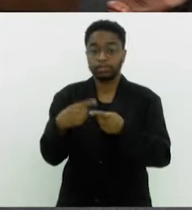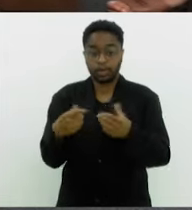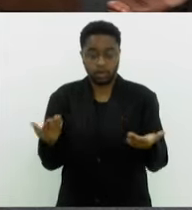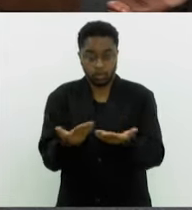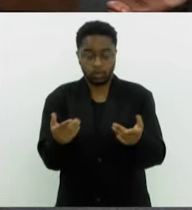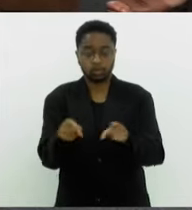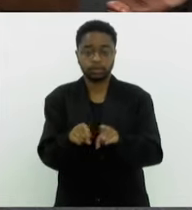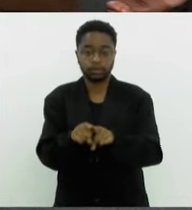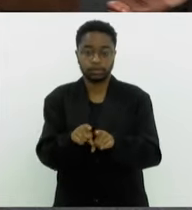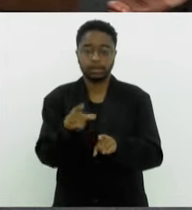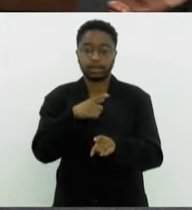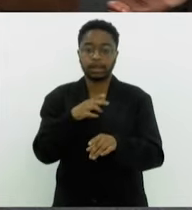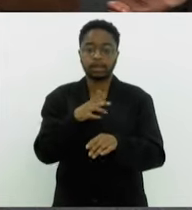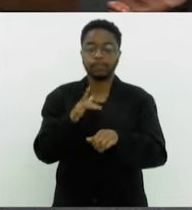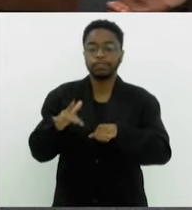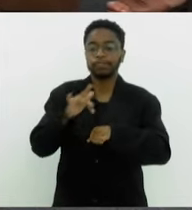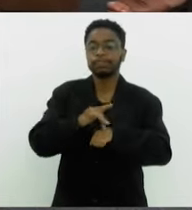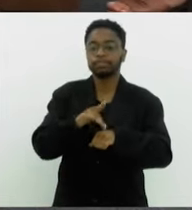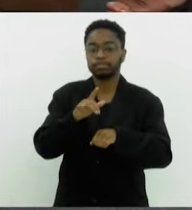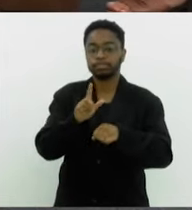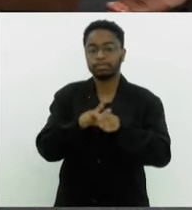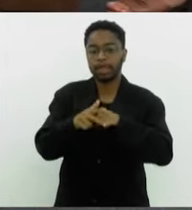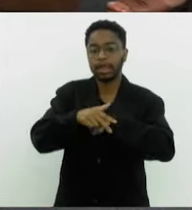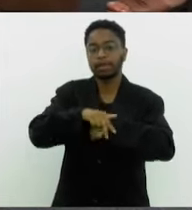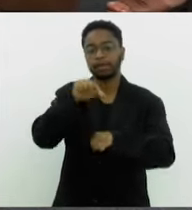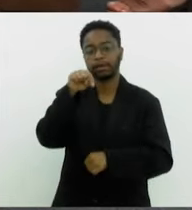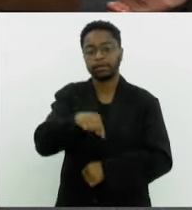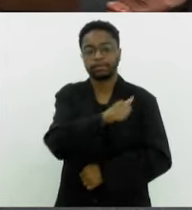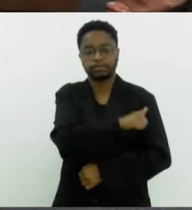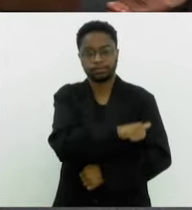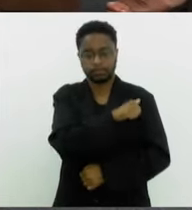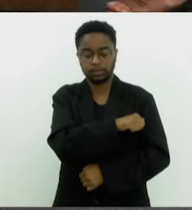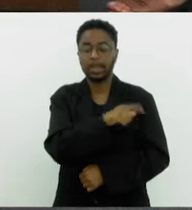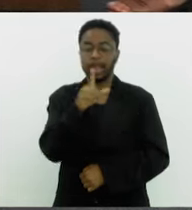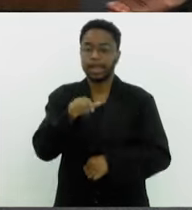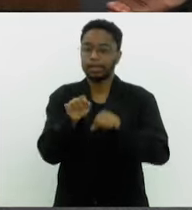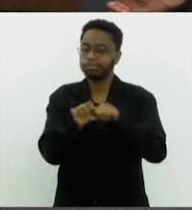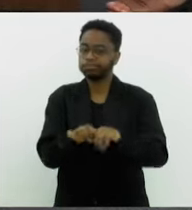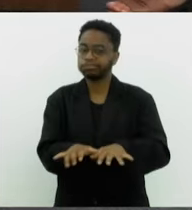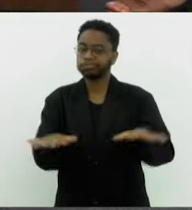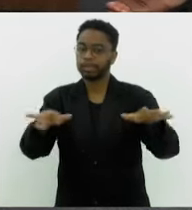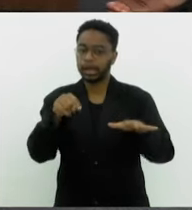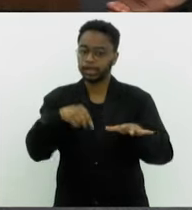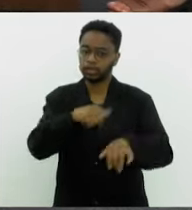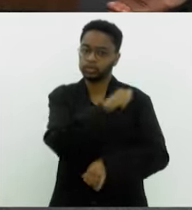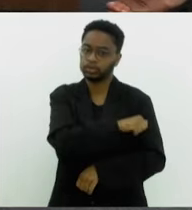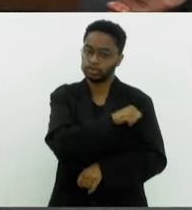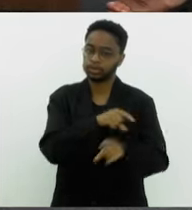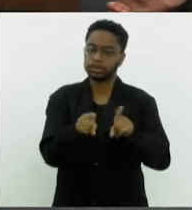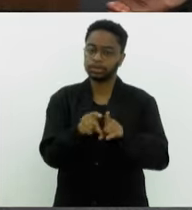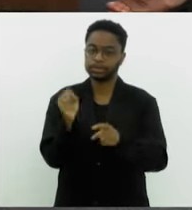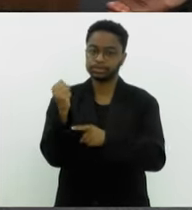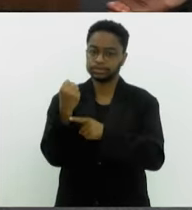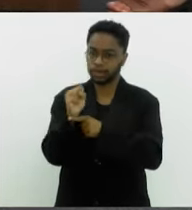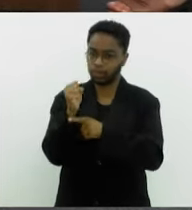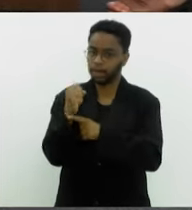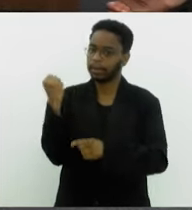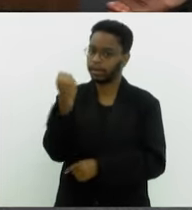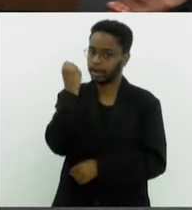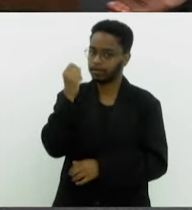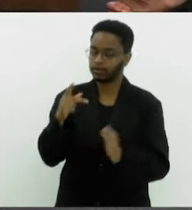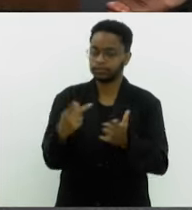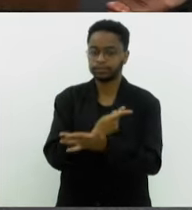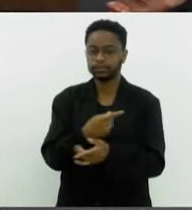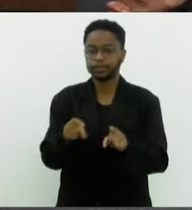situação de dengue no estado, chegou a ser considerada uma epidemia aqui na própria cidade do Rio de Janeiro, em Saquarema também uma situação grave,